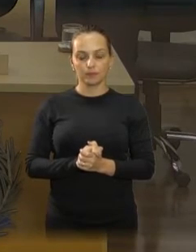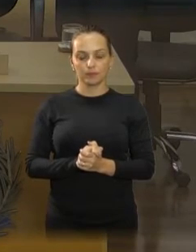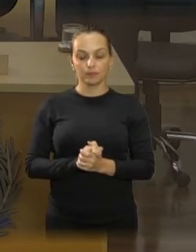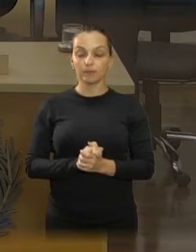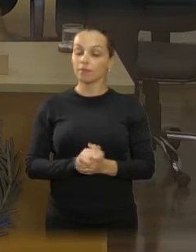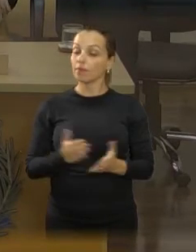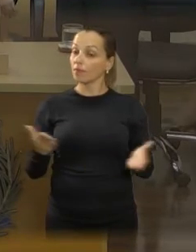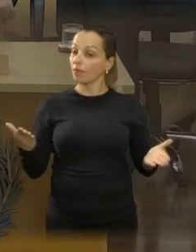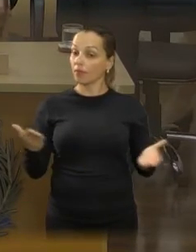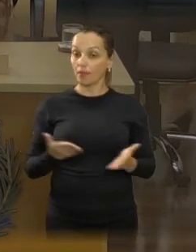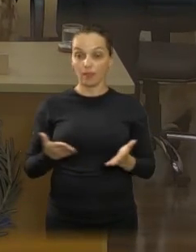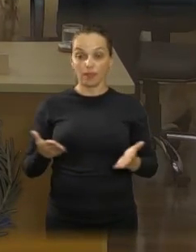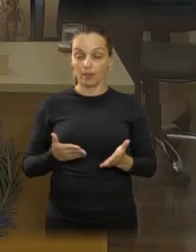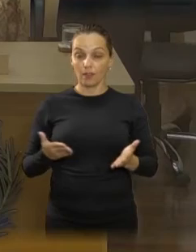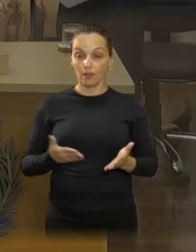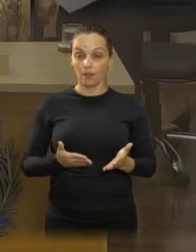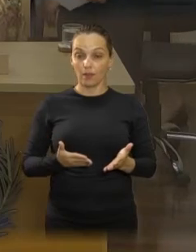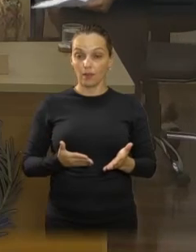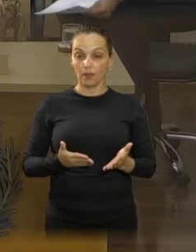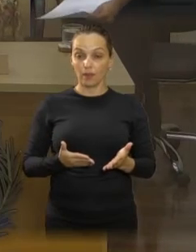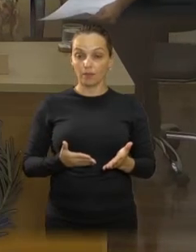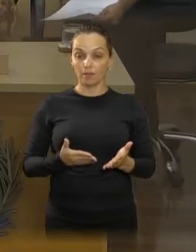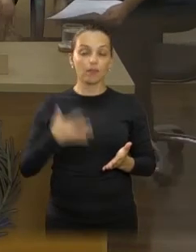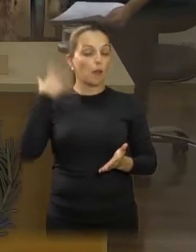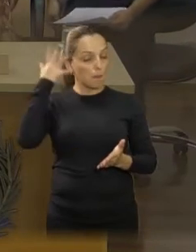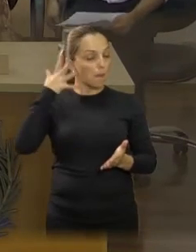E agora, consegue falar, professor?